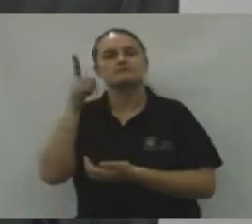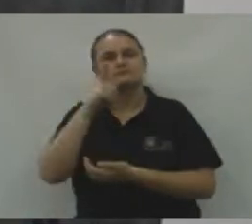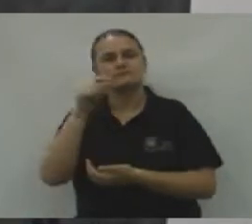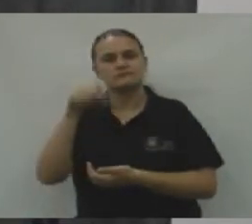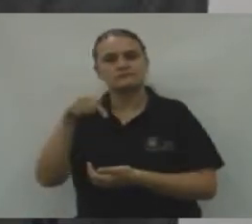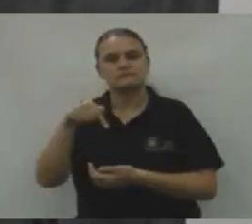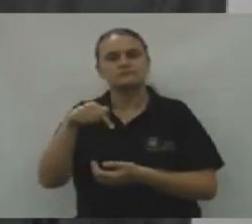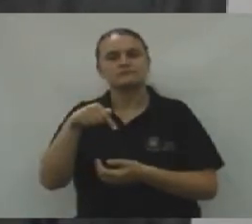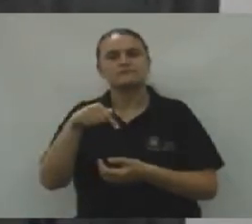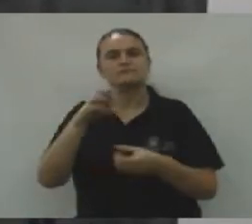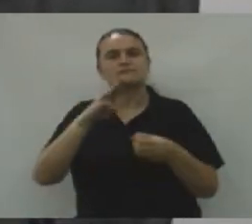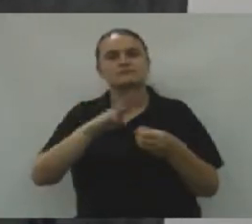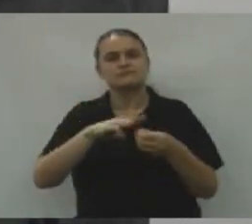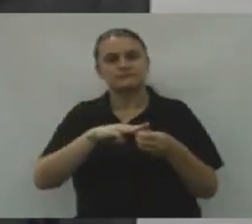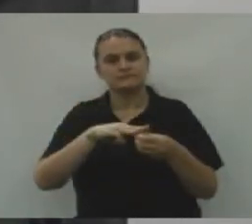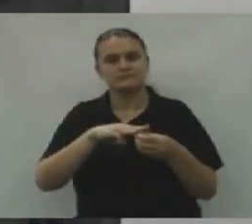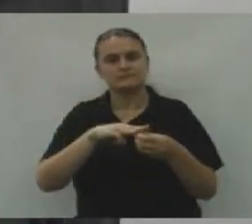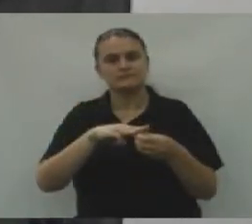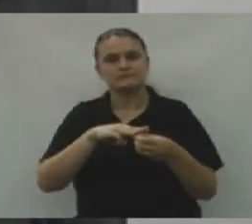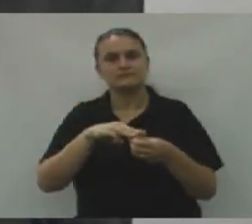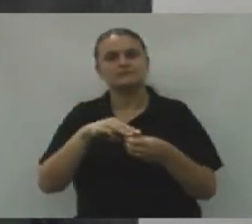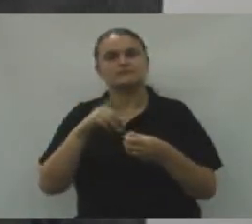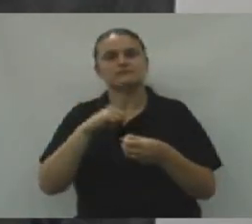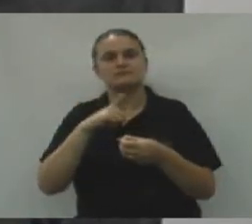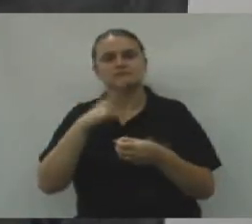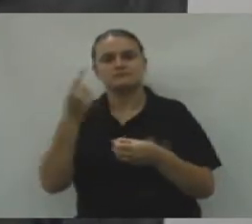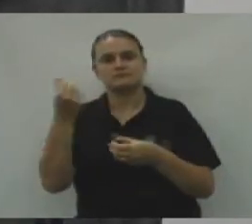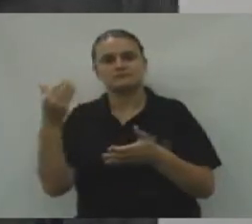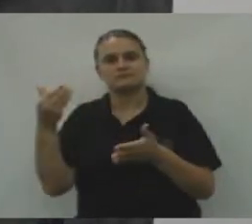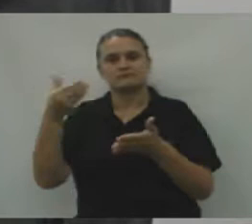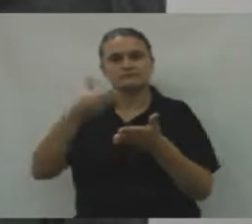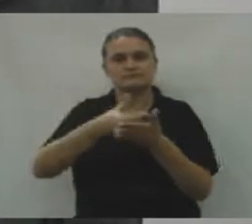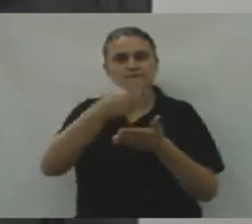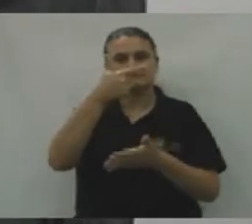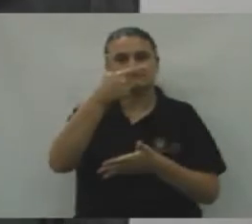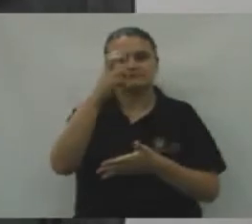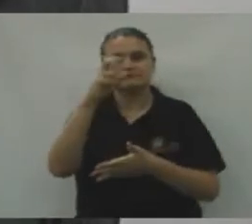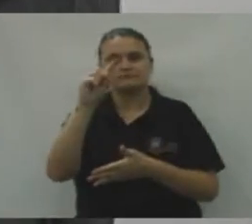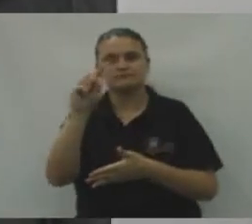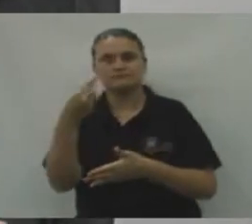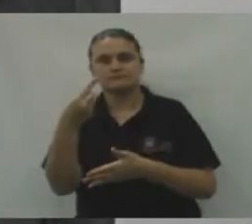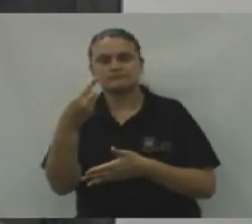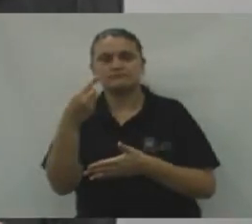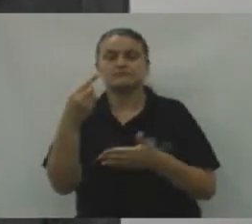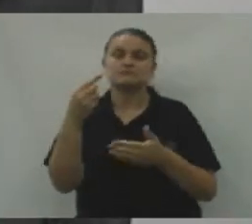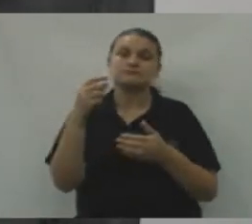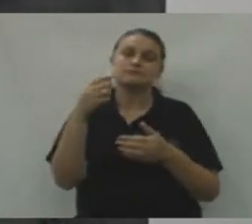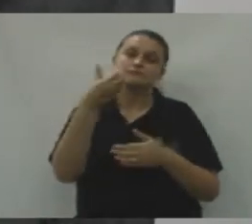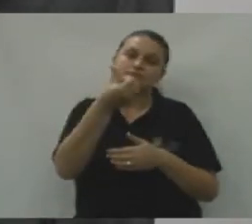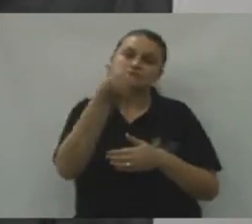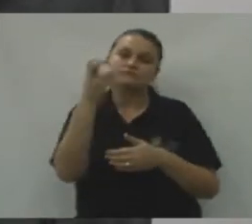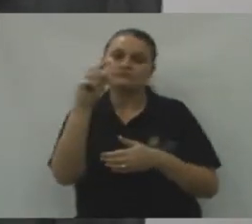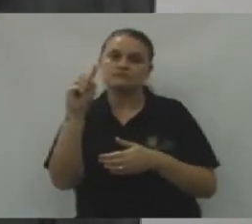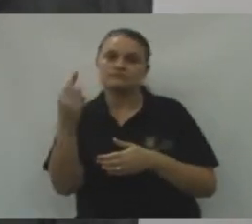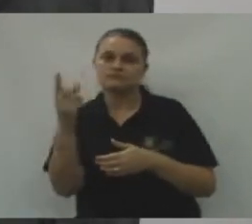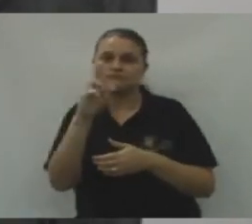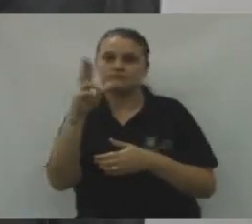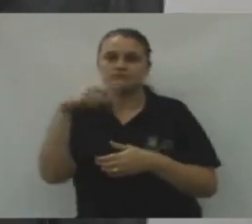ficou elegível o município a receber uma verba de 25 a 60, 65 mil reais no